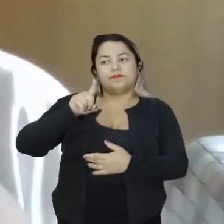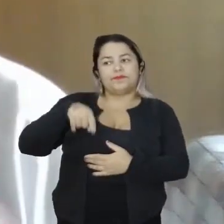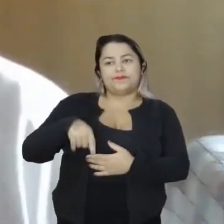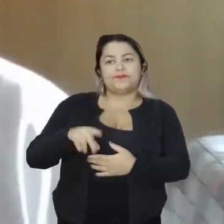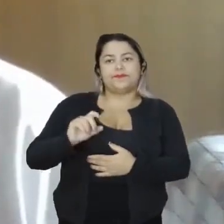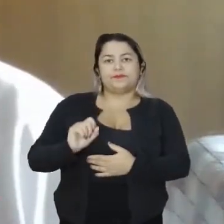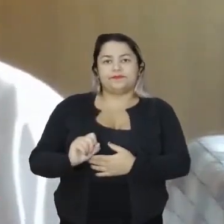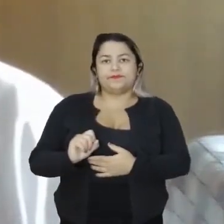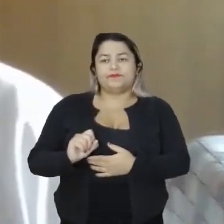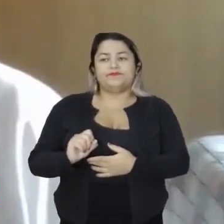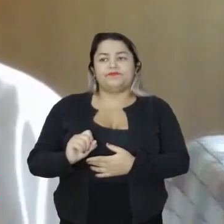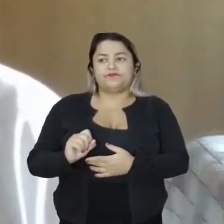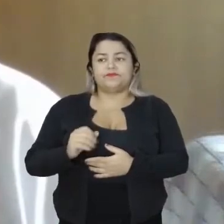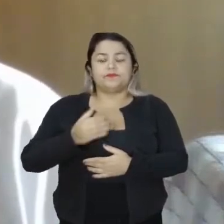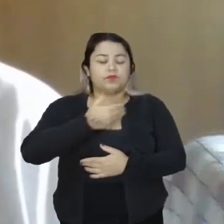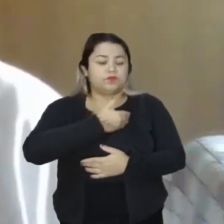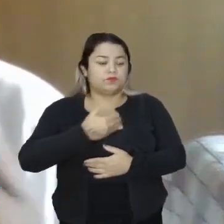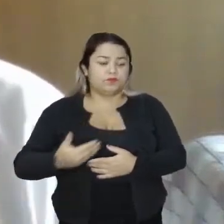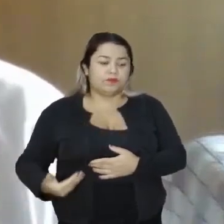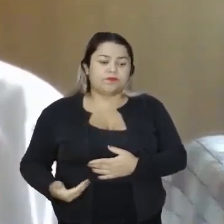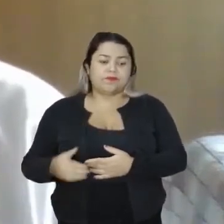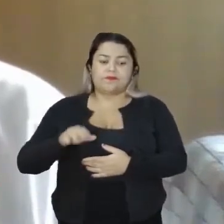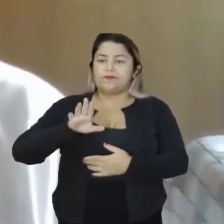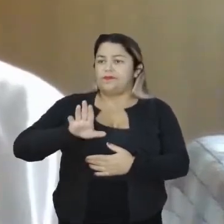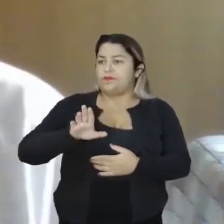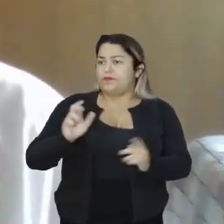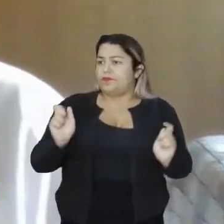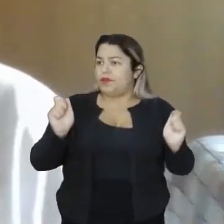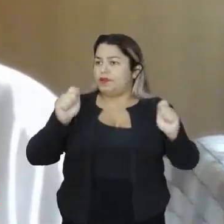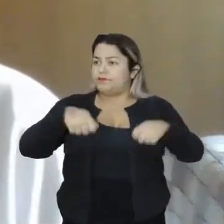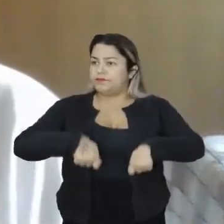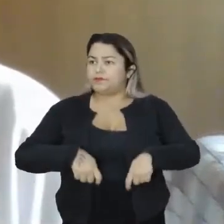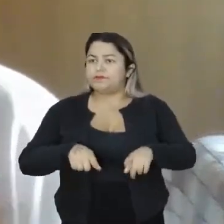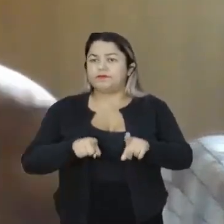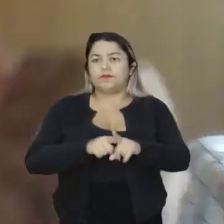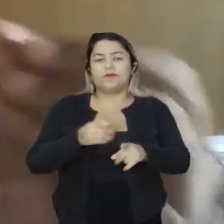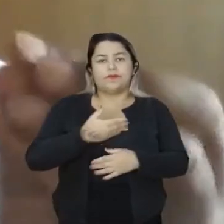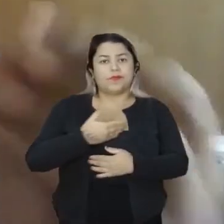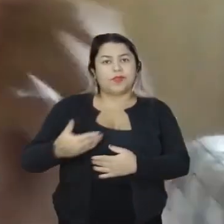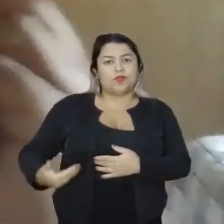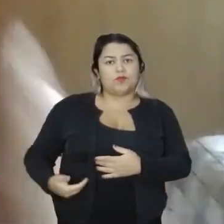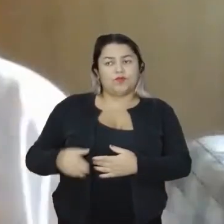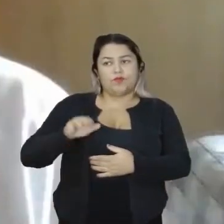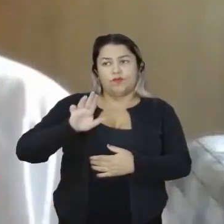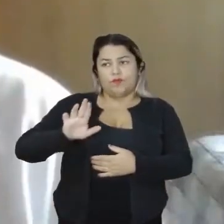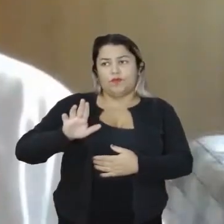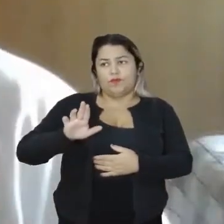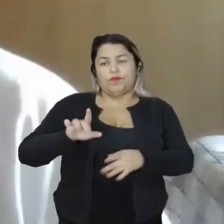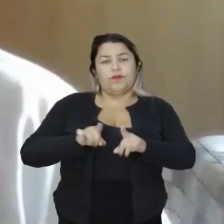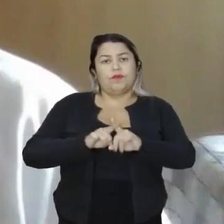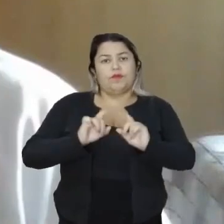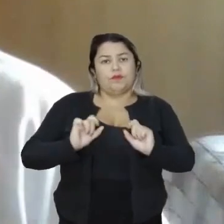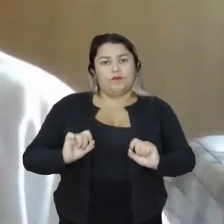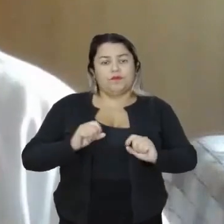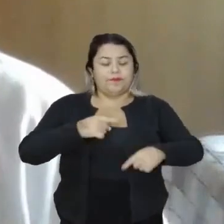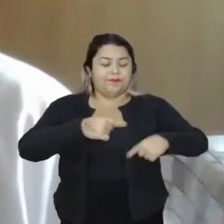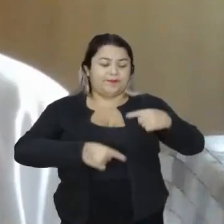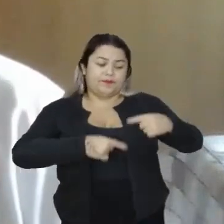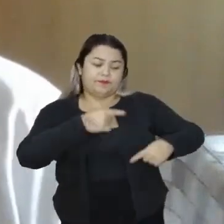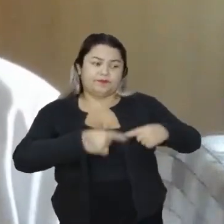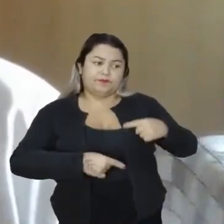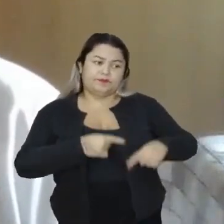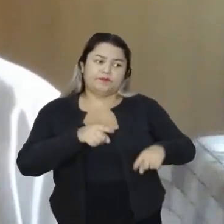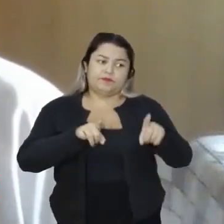de legitimar o governo Lula. Nós precisamos de fazer a legitimação do governo Lula. A polarização política que